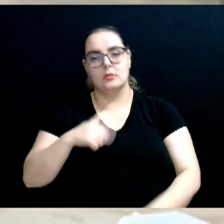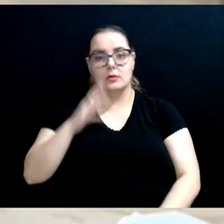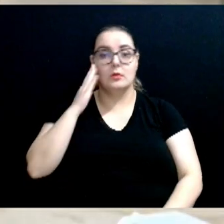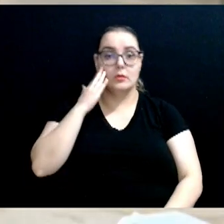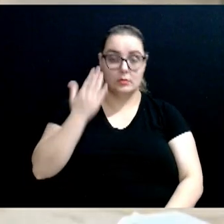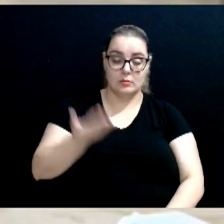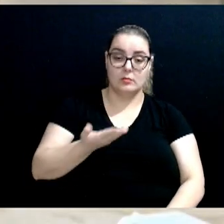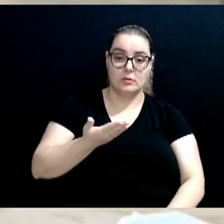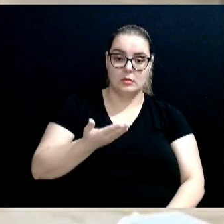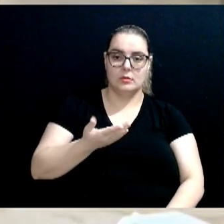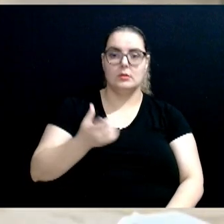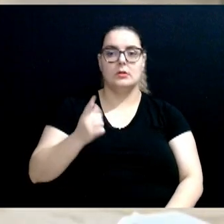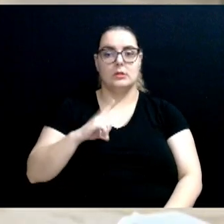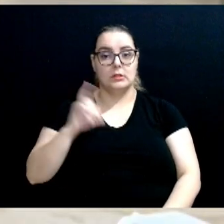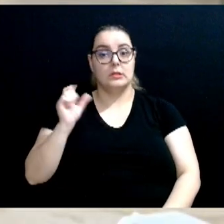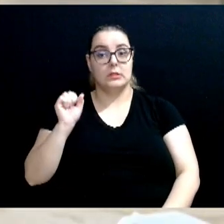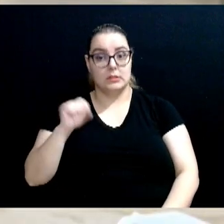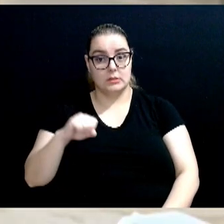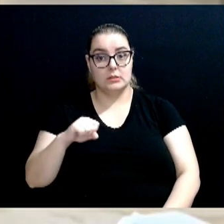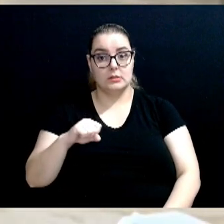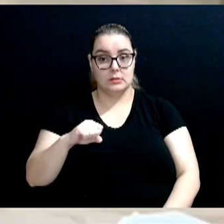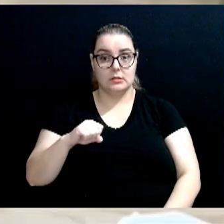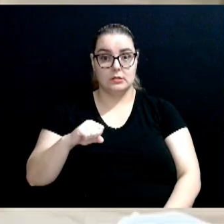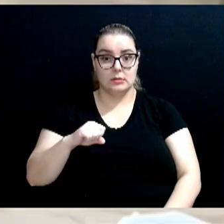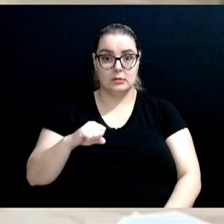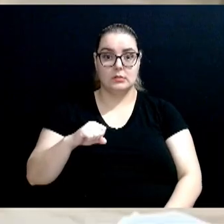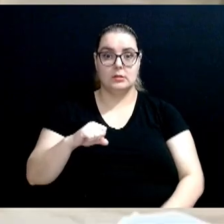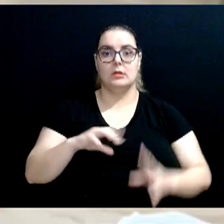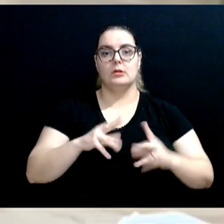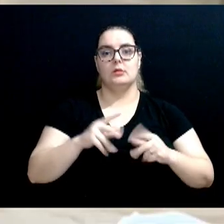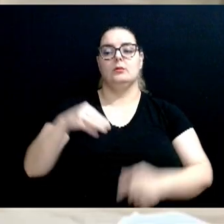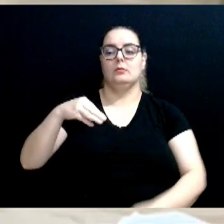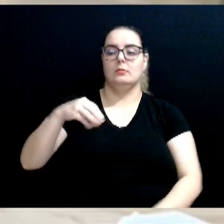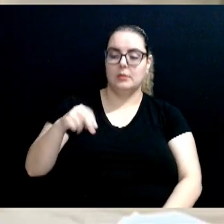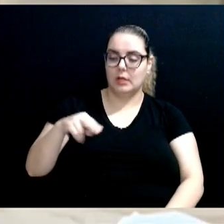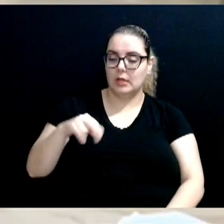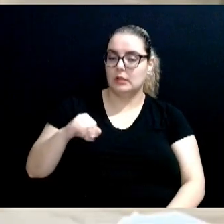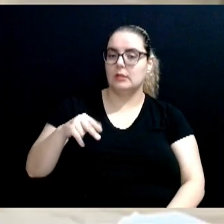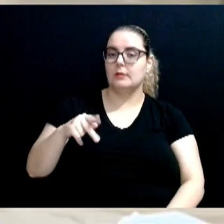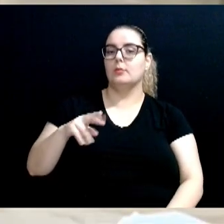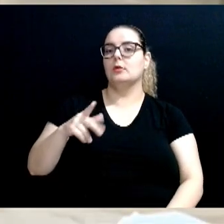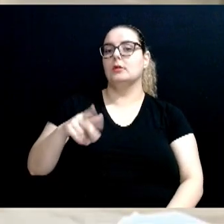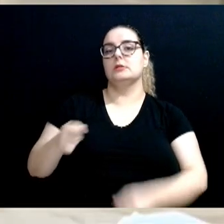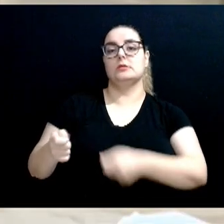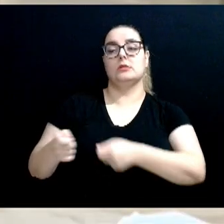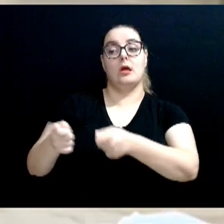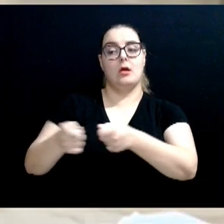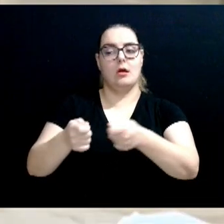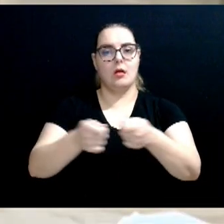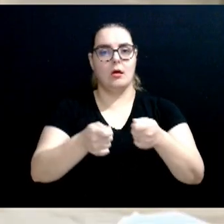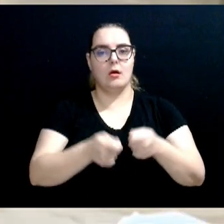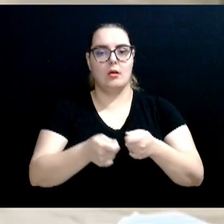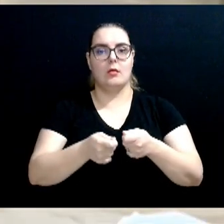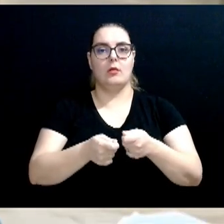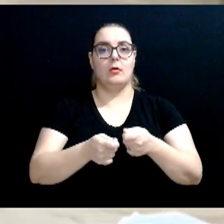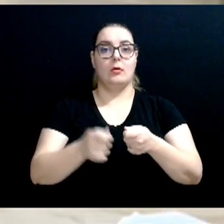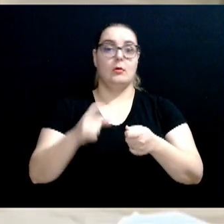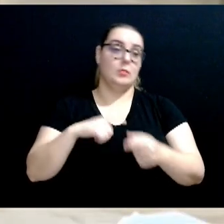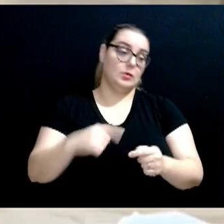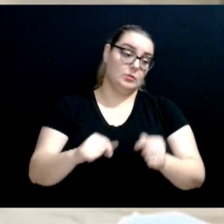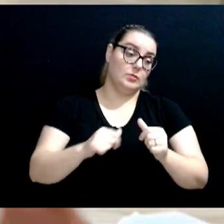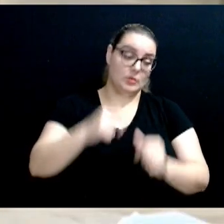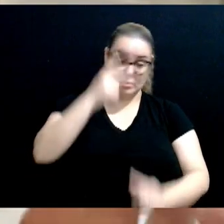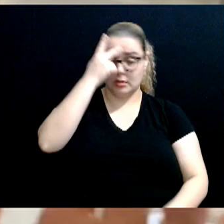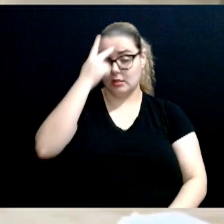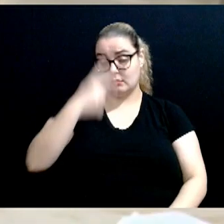sim, toda uma manipulação que ela fez pelos ganhos que ela tinha com isso, e ao mesmo